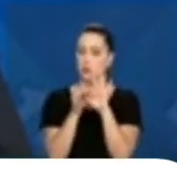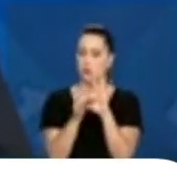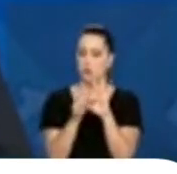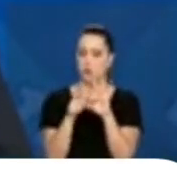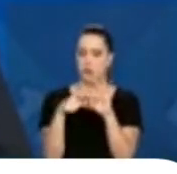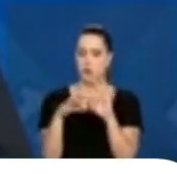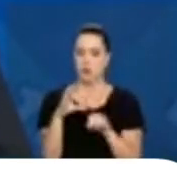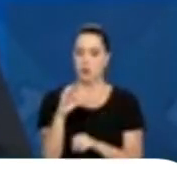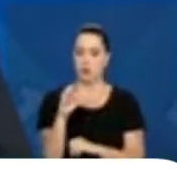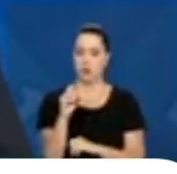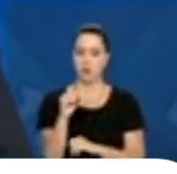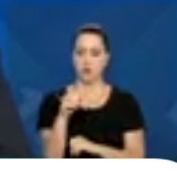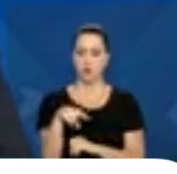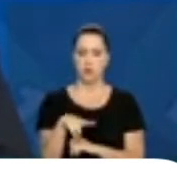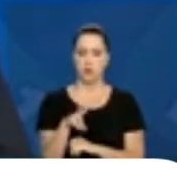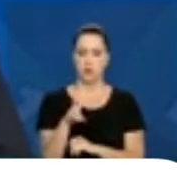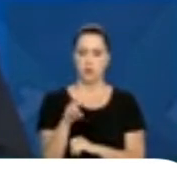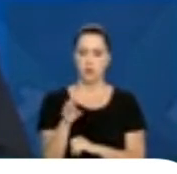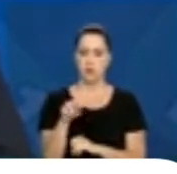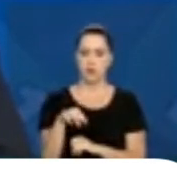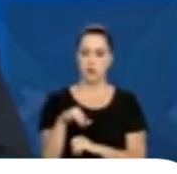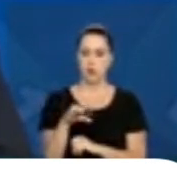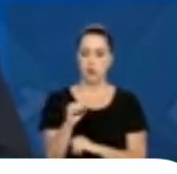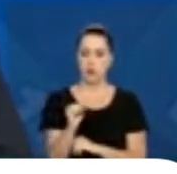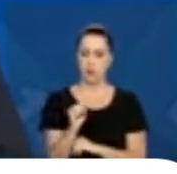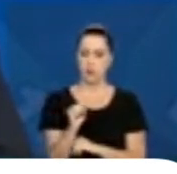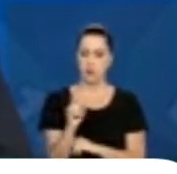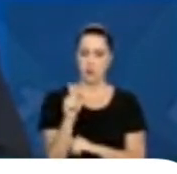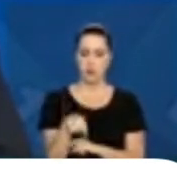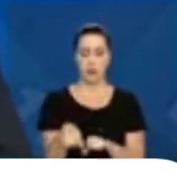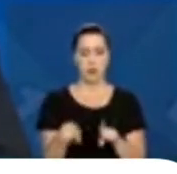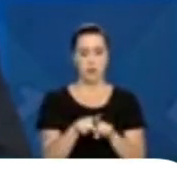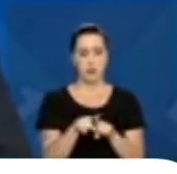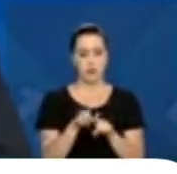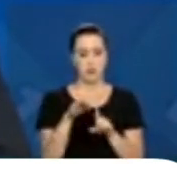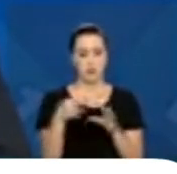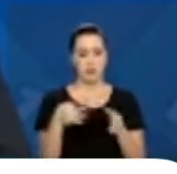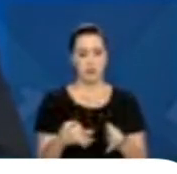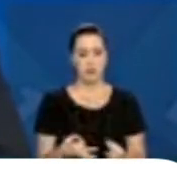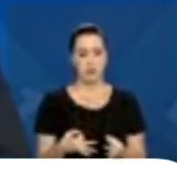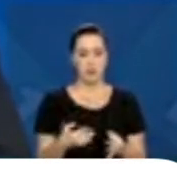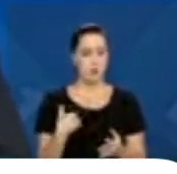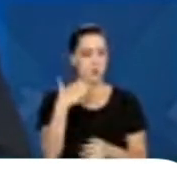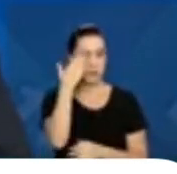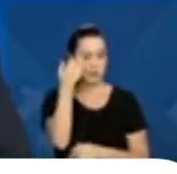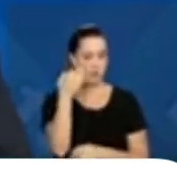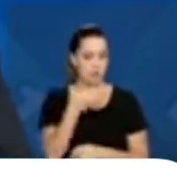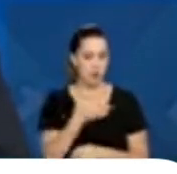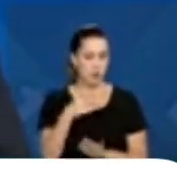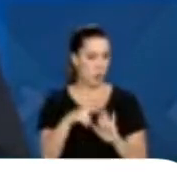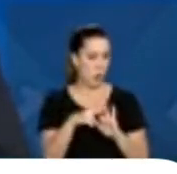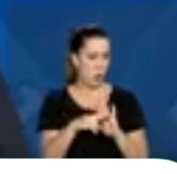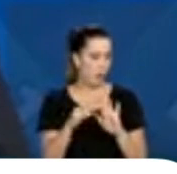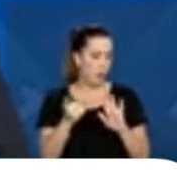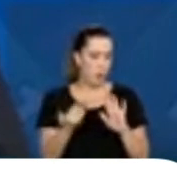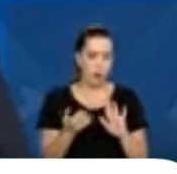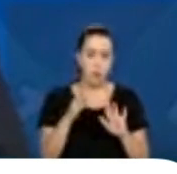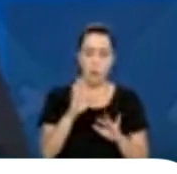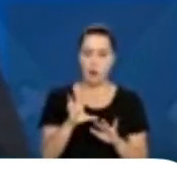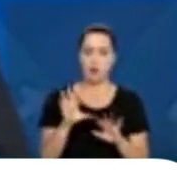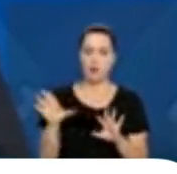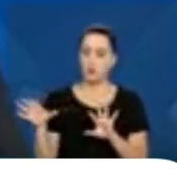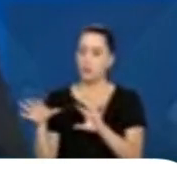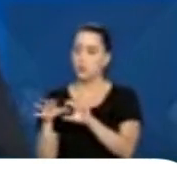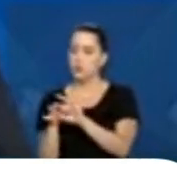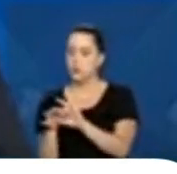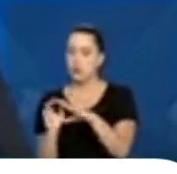termo exato que foi usado, o processo administrativo exato, eu não sei o nome ainda, mas fez lá